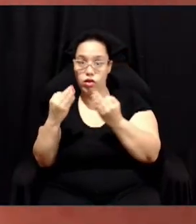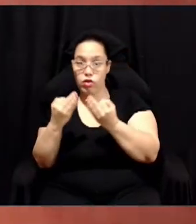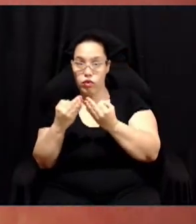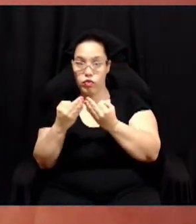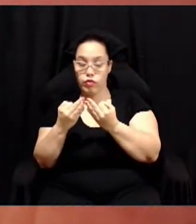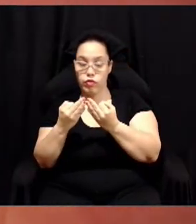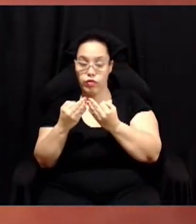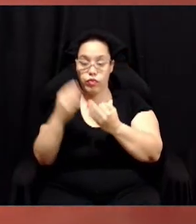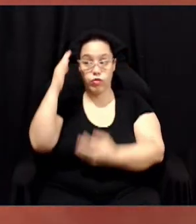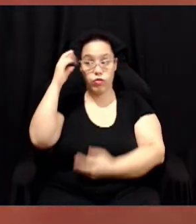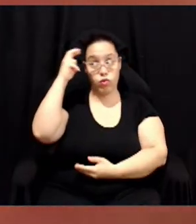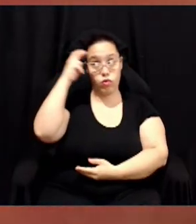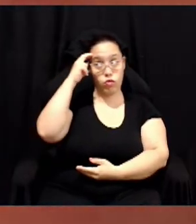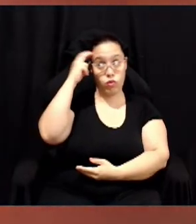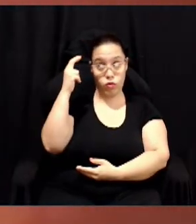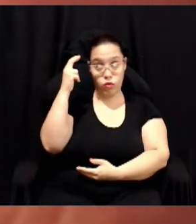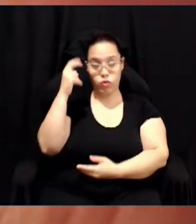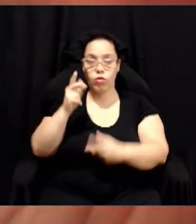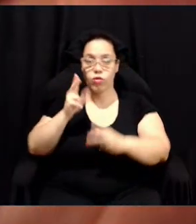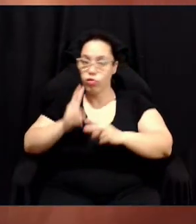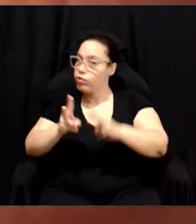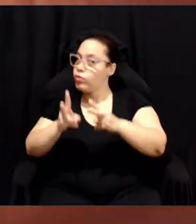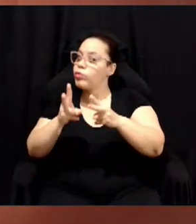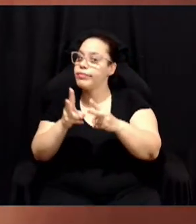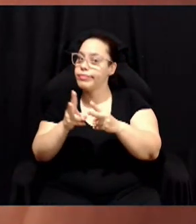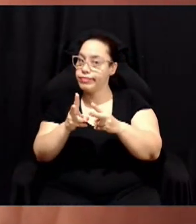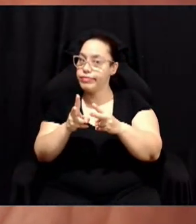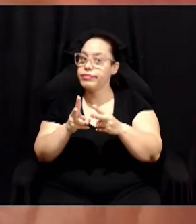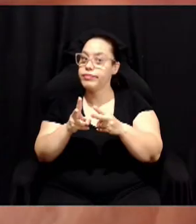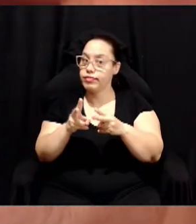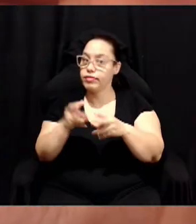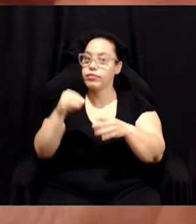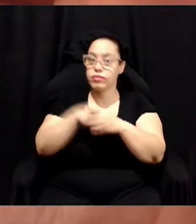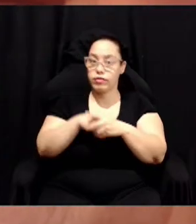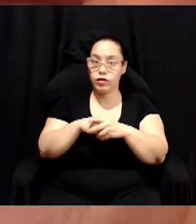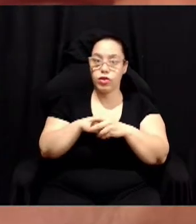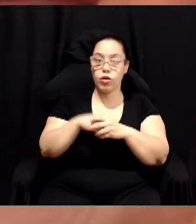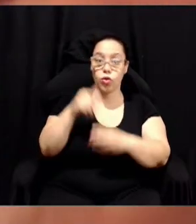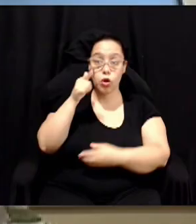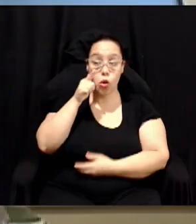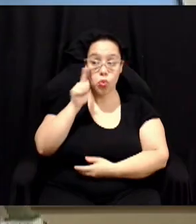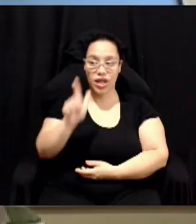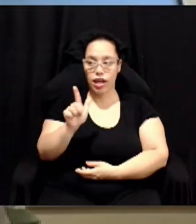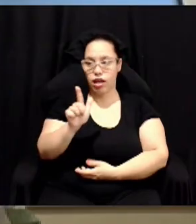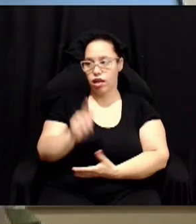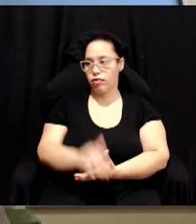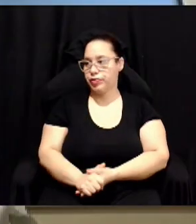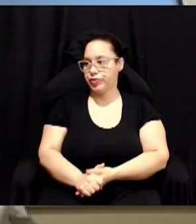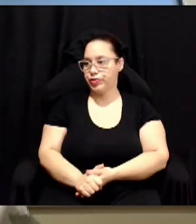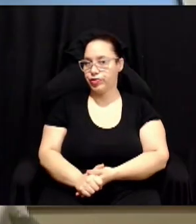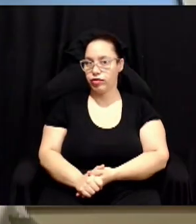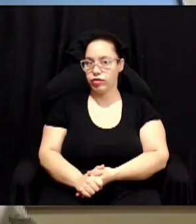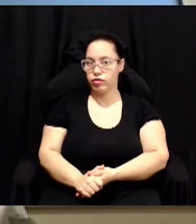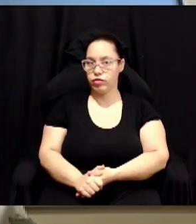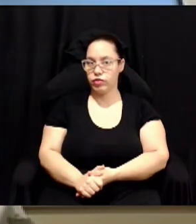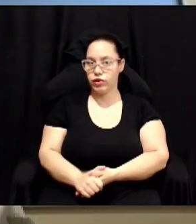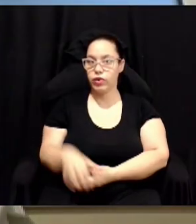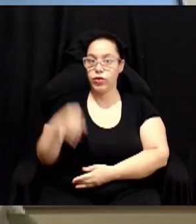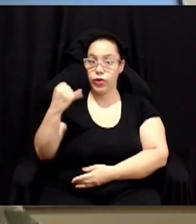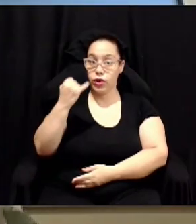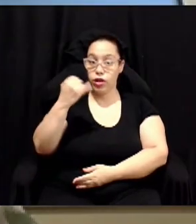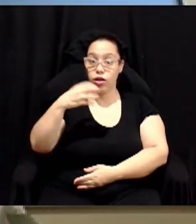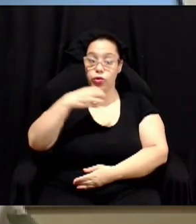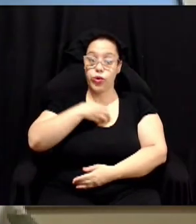intelectual, a pessoa continuar dentro da sua capacidade, dentro, assim, isso é importante, dentro da sua